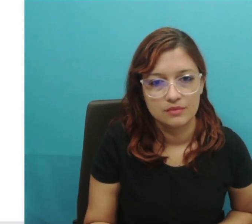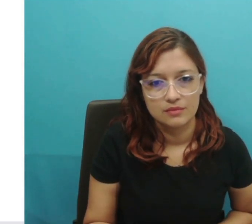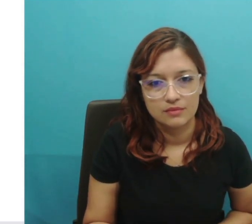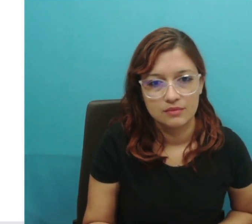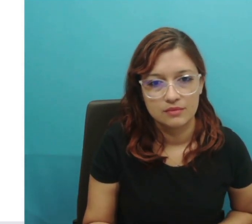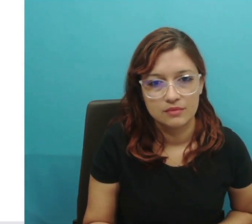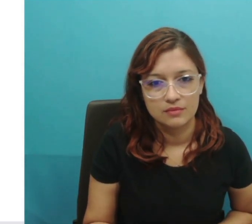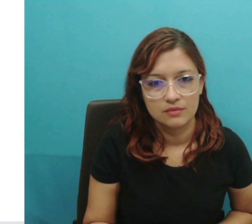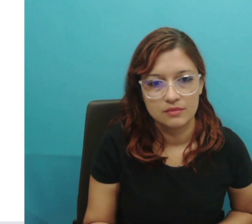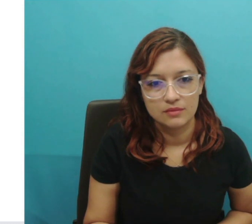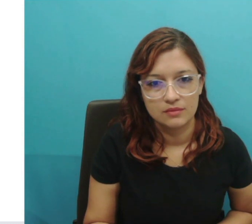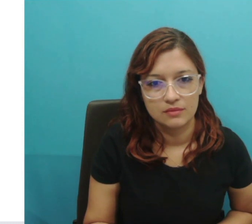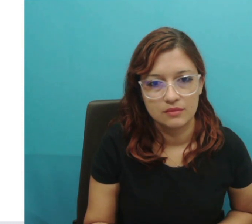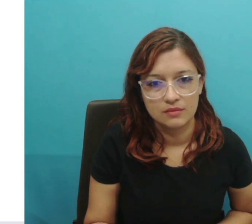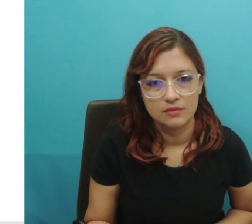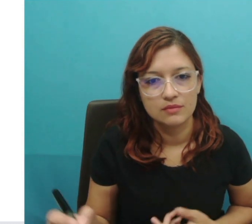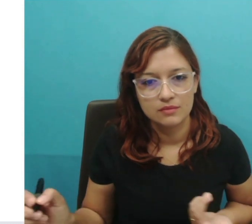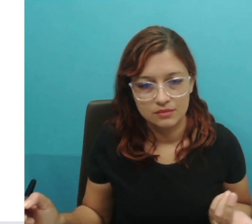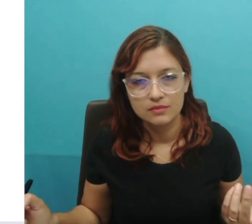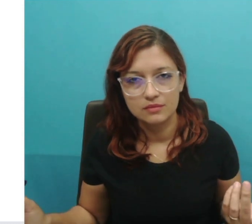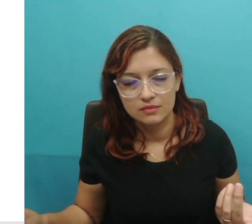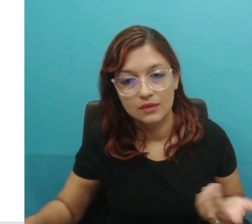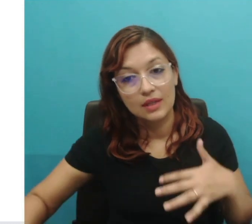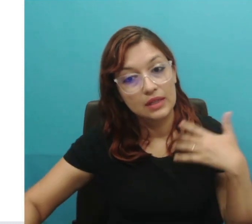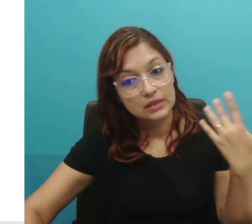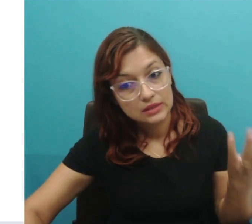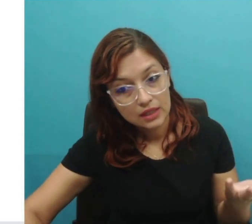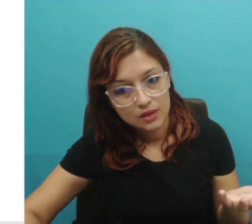O seu está se referindo a ele ou ela?